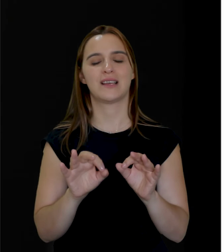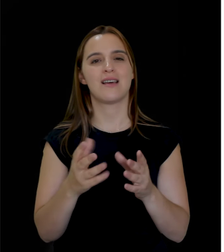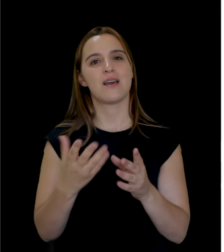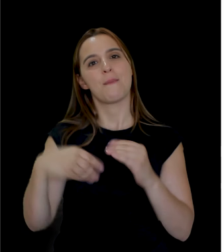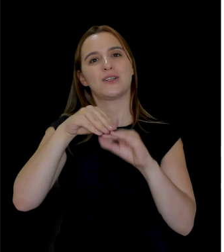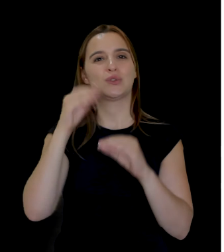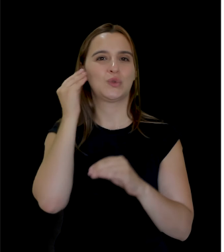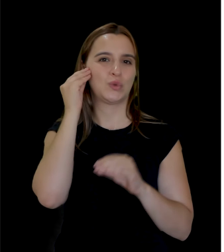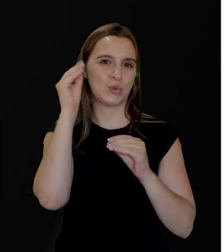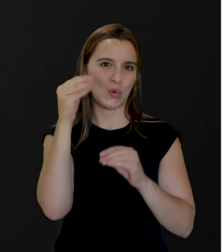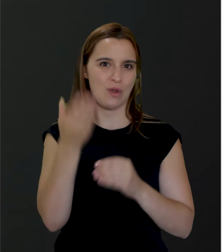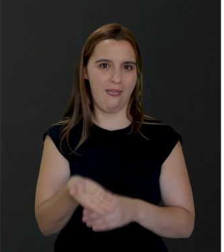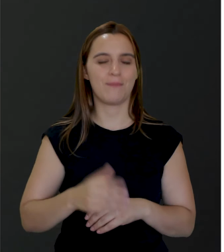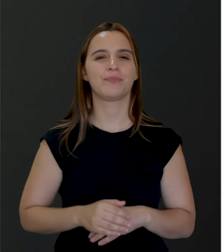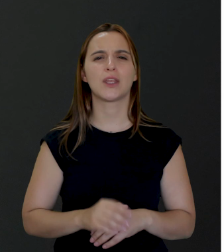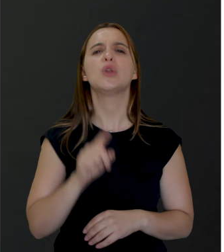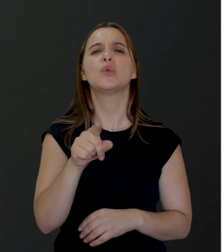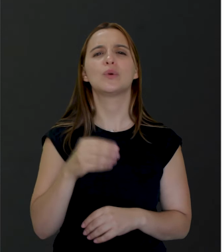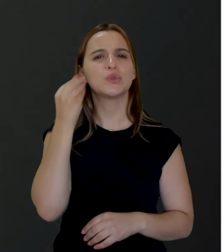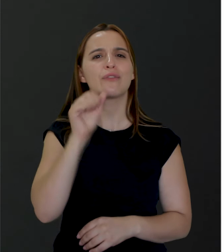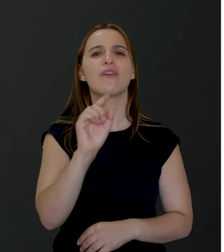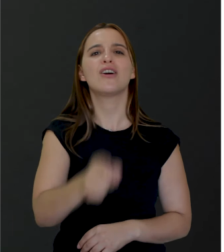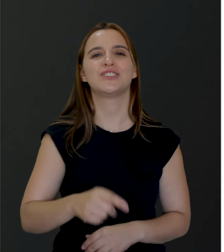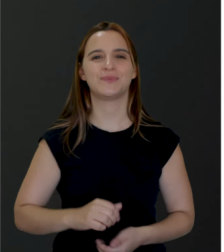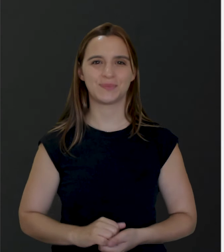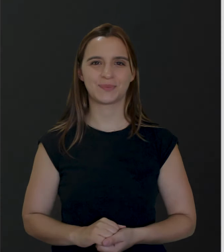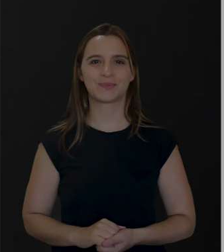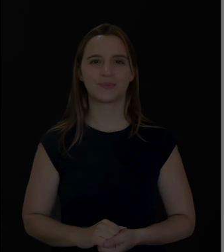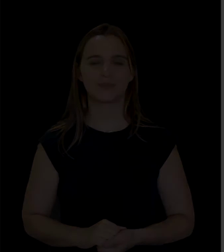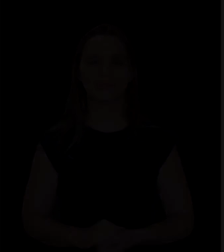dos sonhos. E tu, qual é o teu sonho?